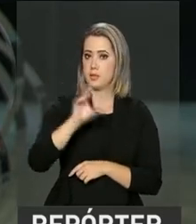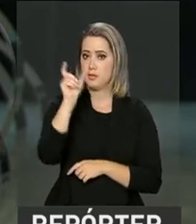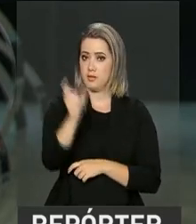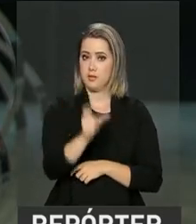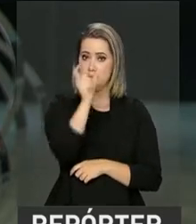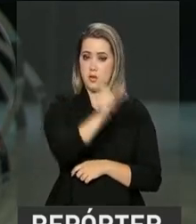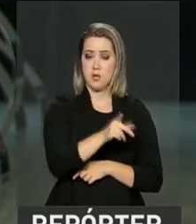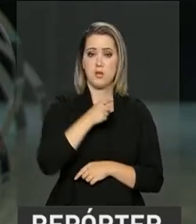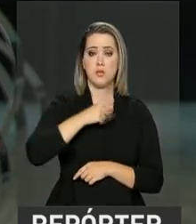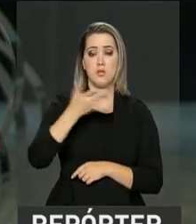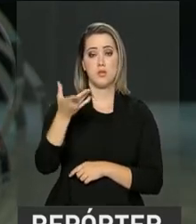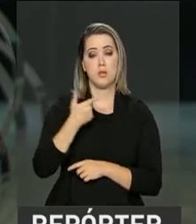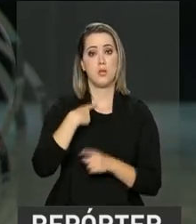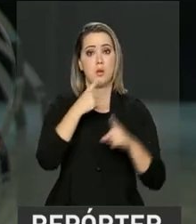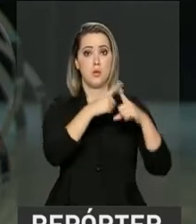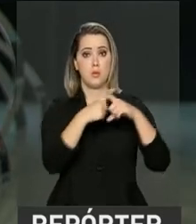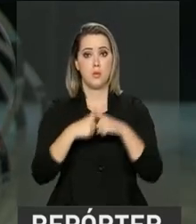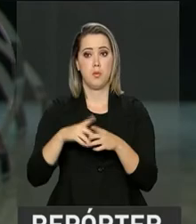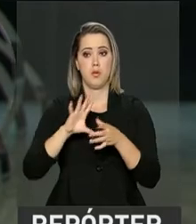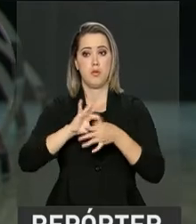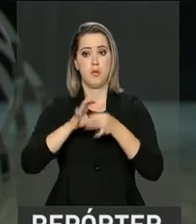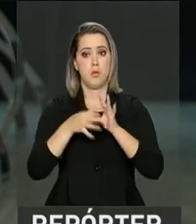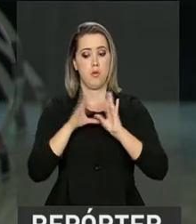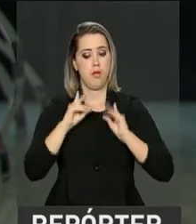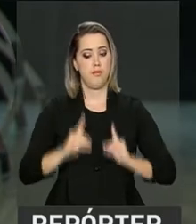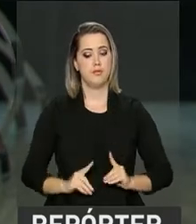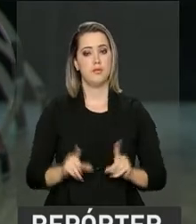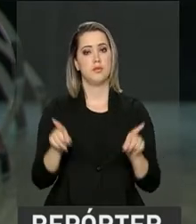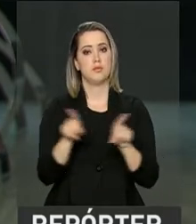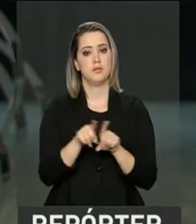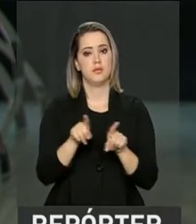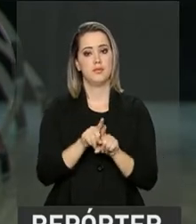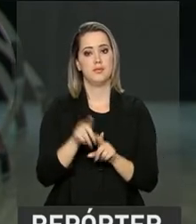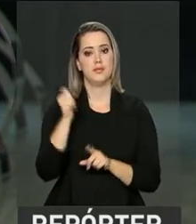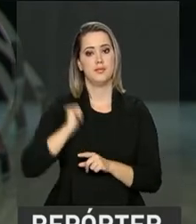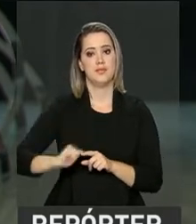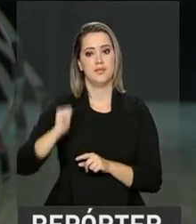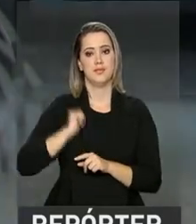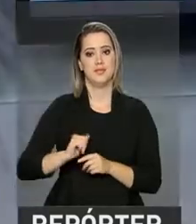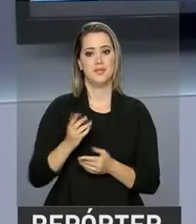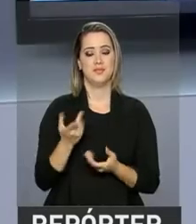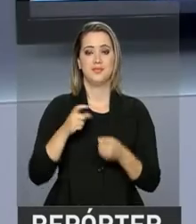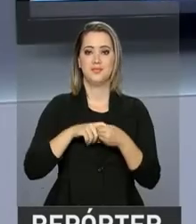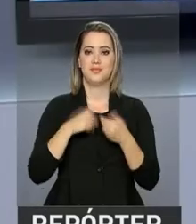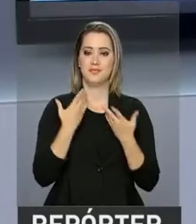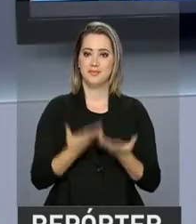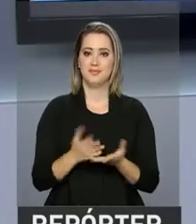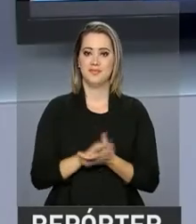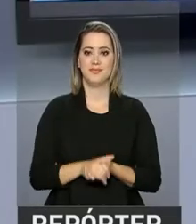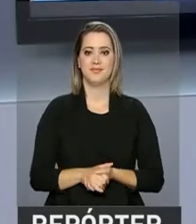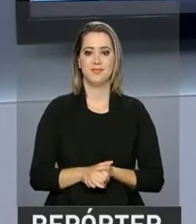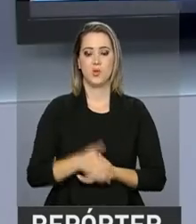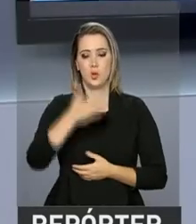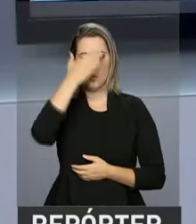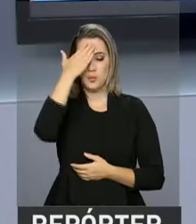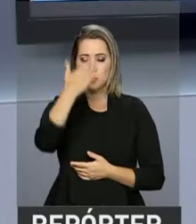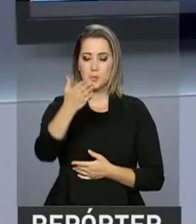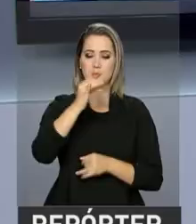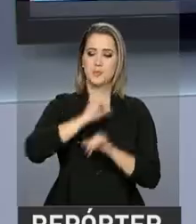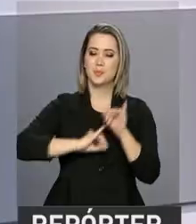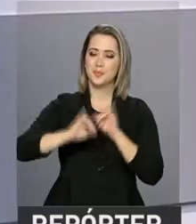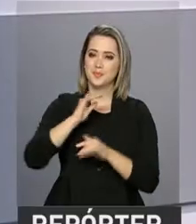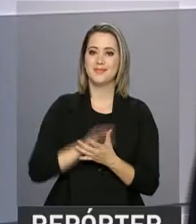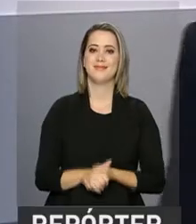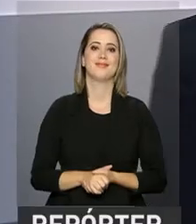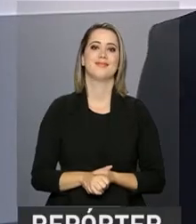mais de 90% dos atletas que disputaram as Paralimpíadas eram bolsistas. Roberto. É isso aí, Luana. Obrigado aí pelas